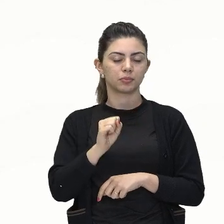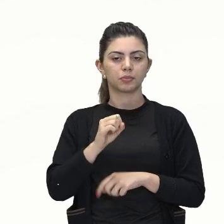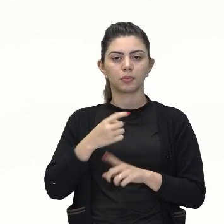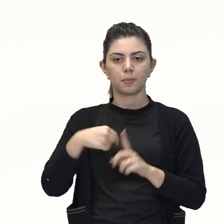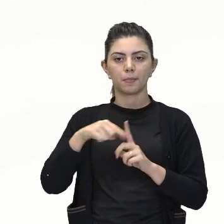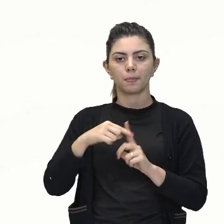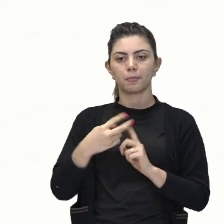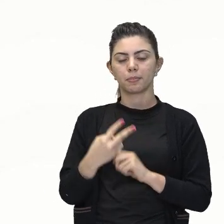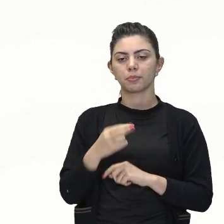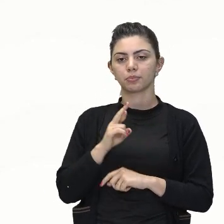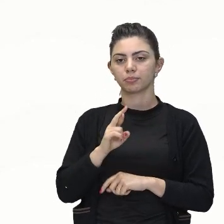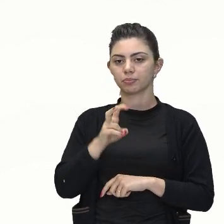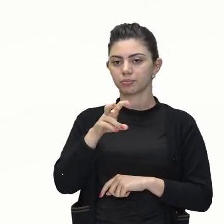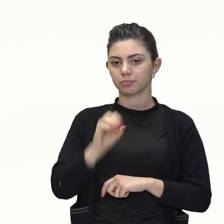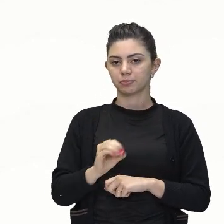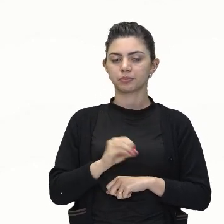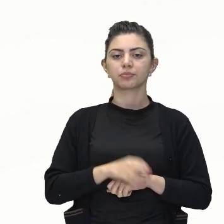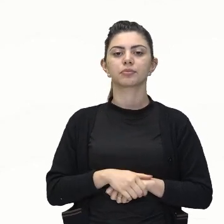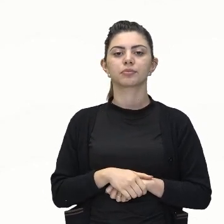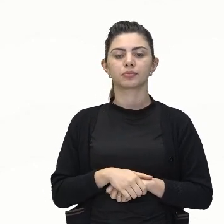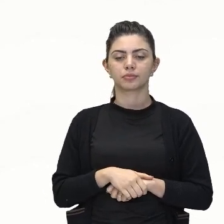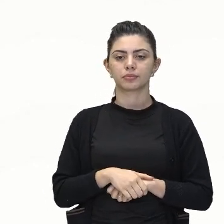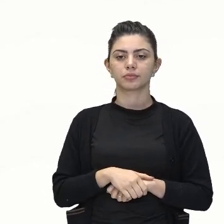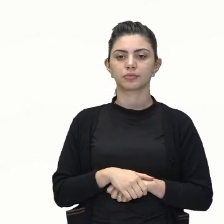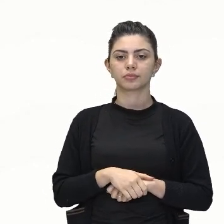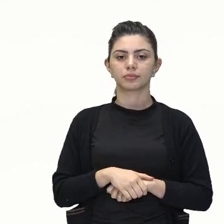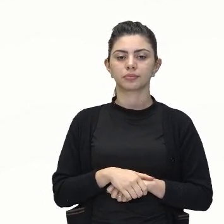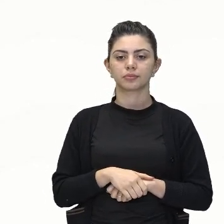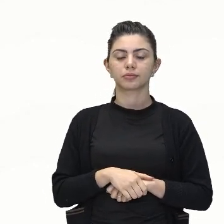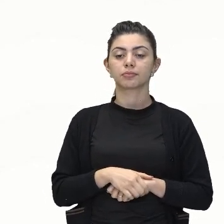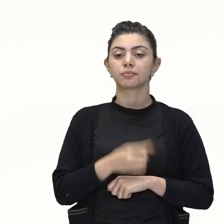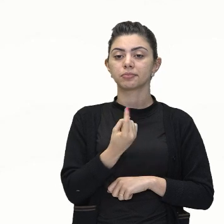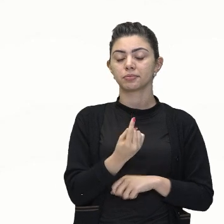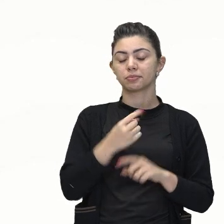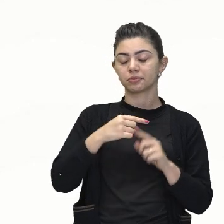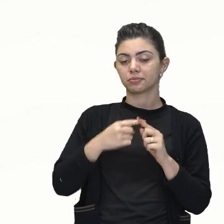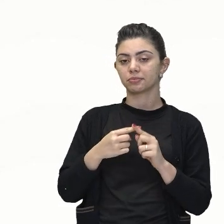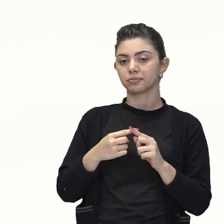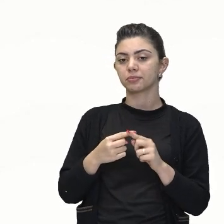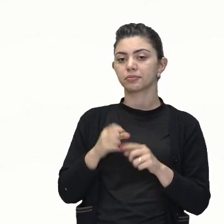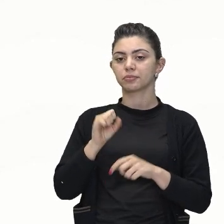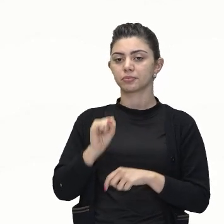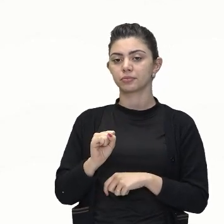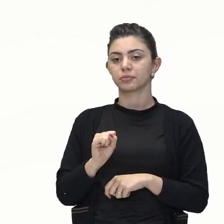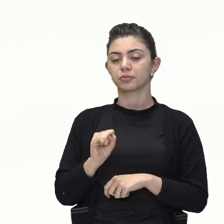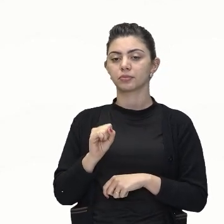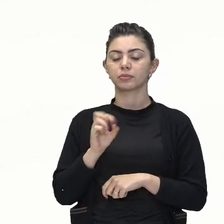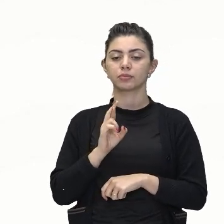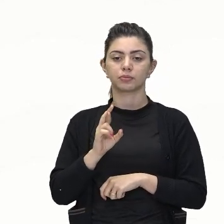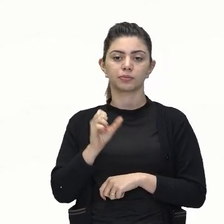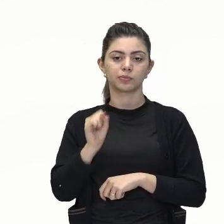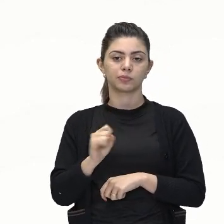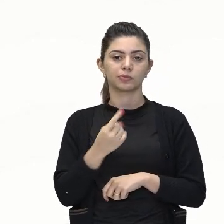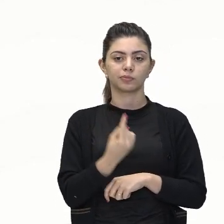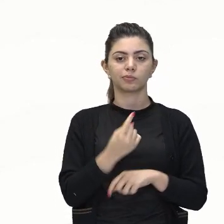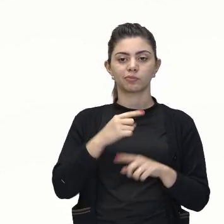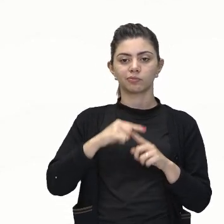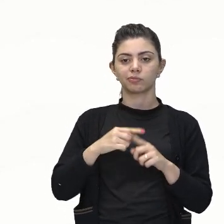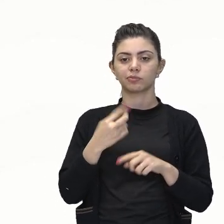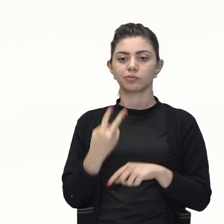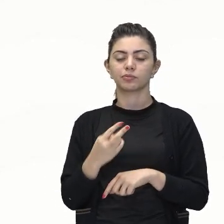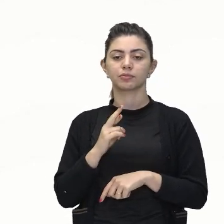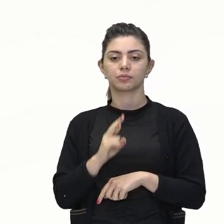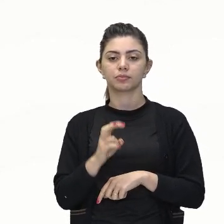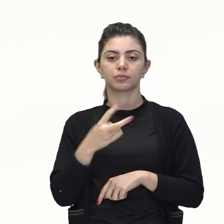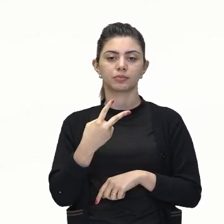2, 50. Próximo. 1 vezes 8 é 8, 1 vezes 2 é 2, 1 vezes 6